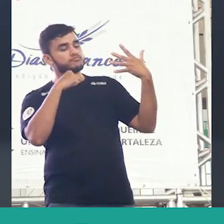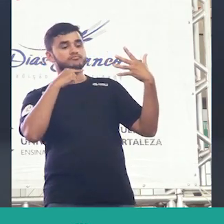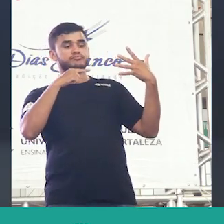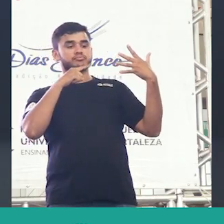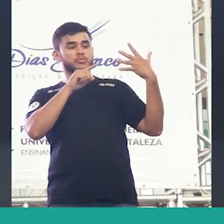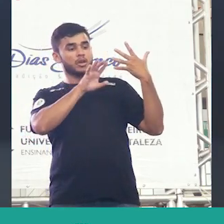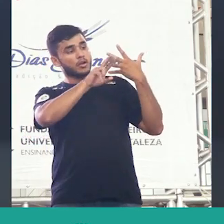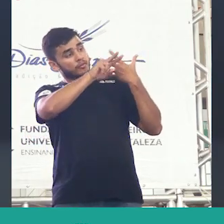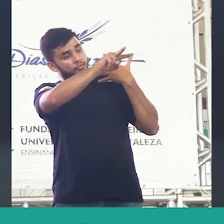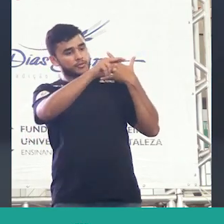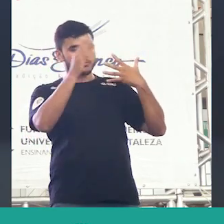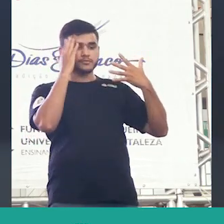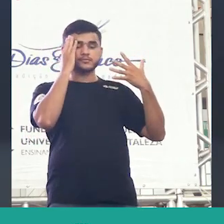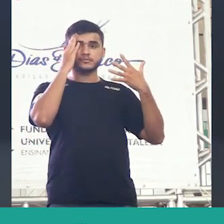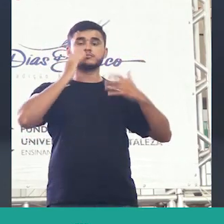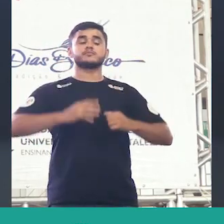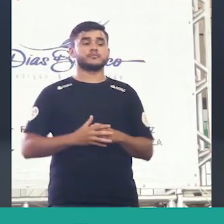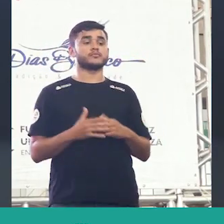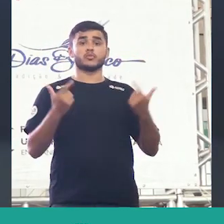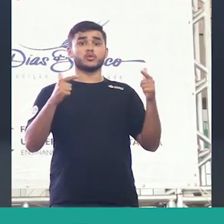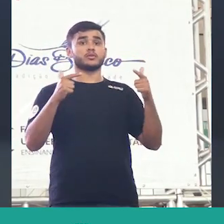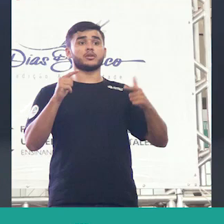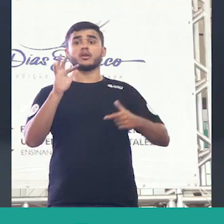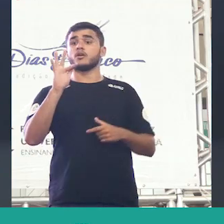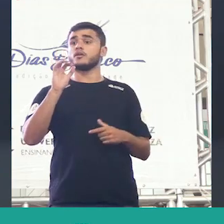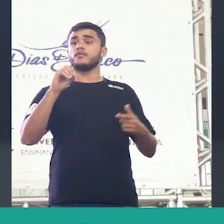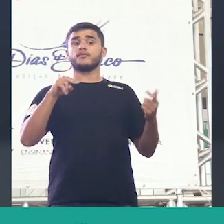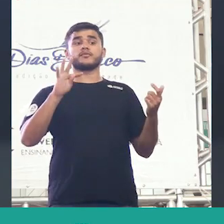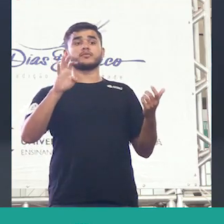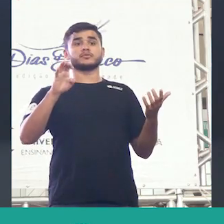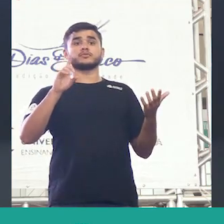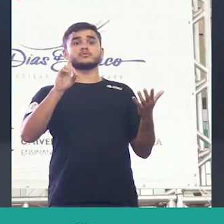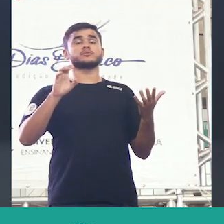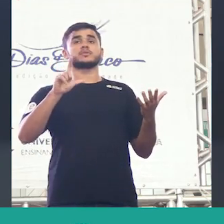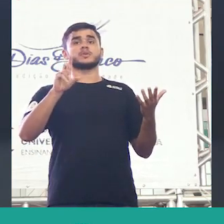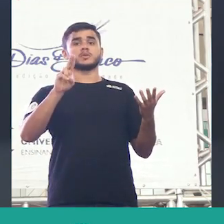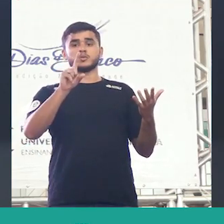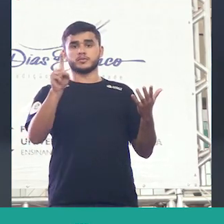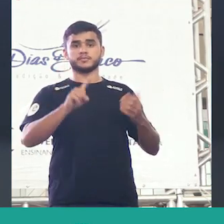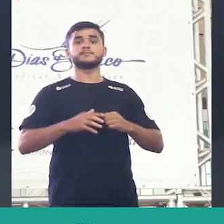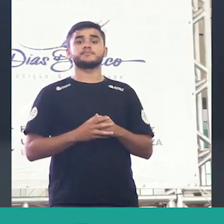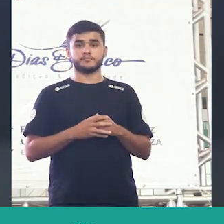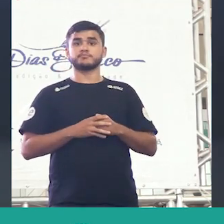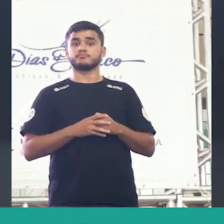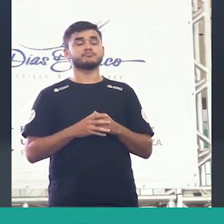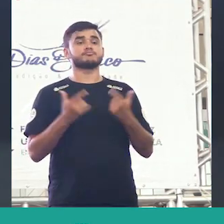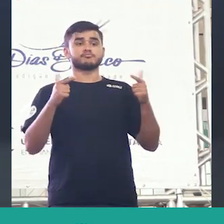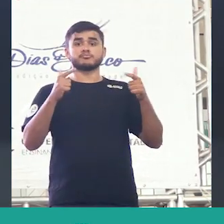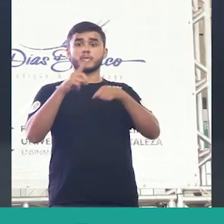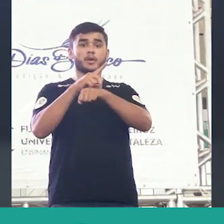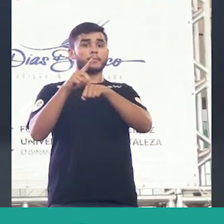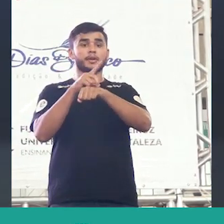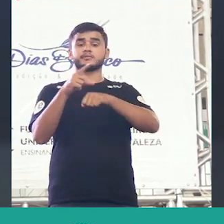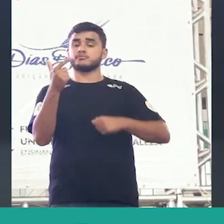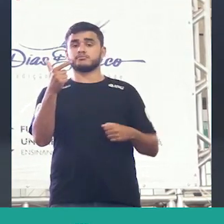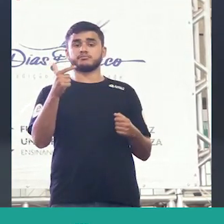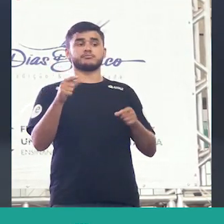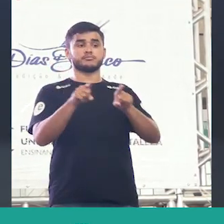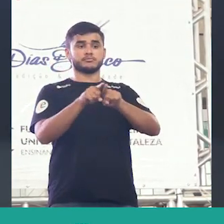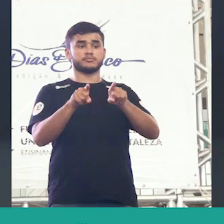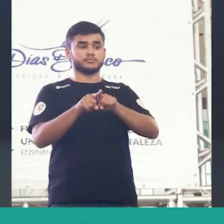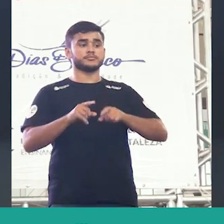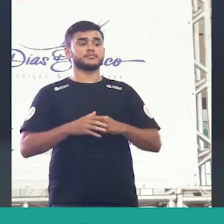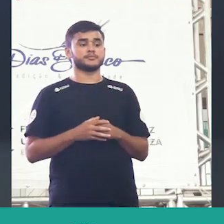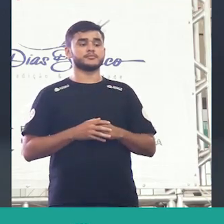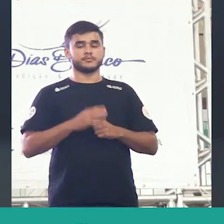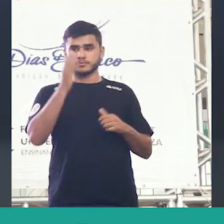vidro transparente, não é uma fonte de luz. Eu consigo ver o preto? Não. Também não é uma fonte de